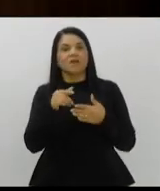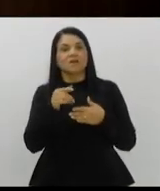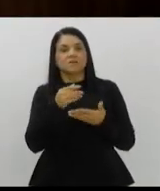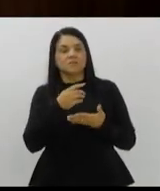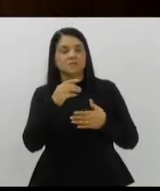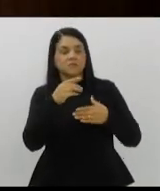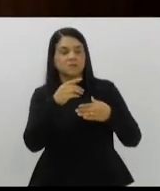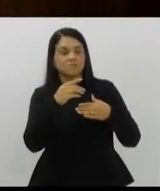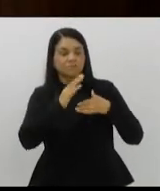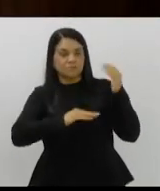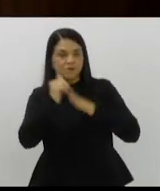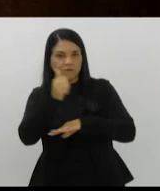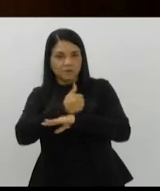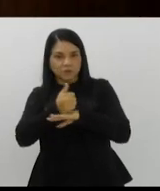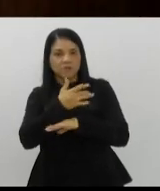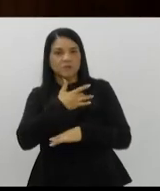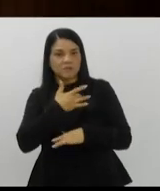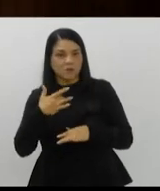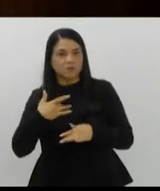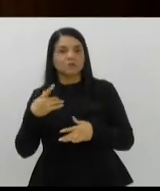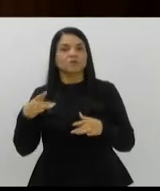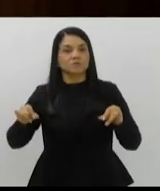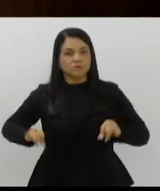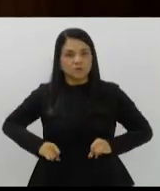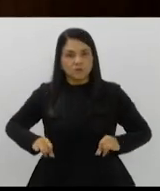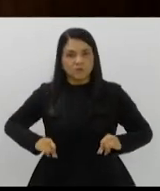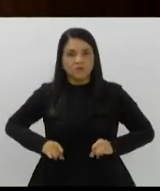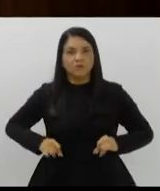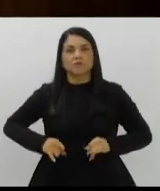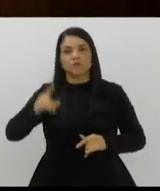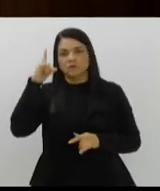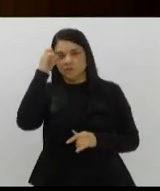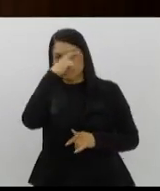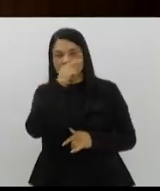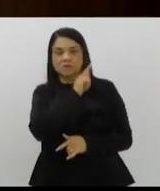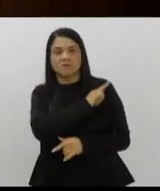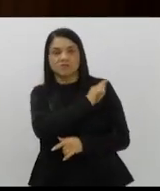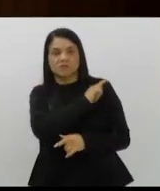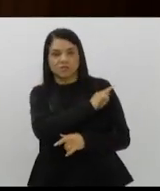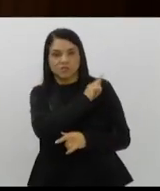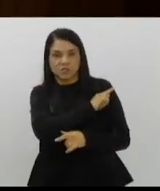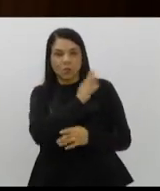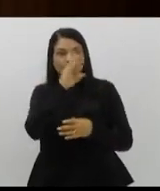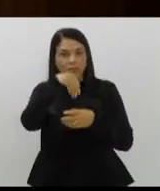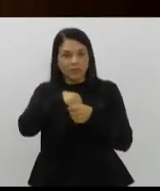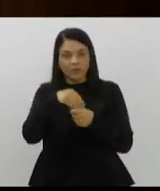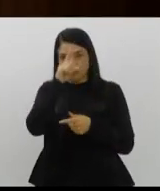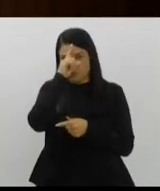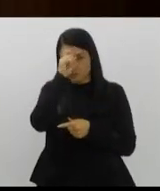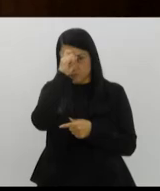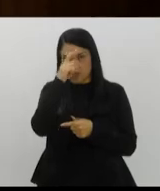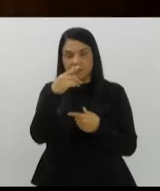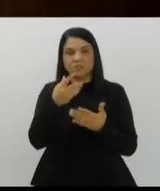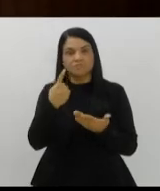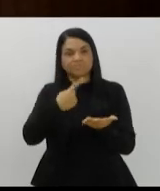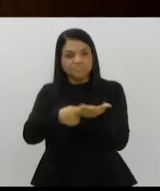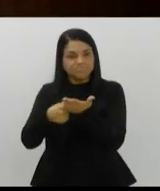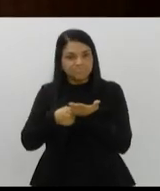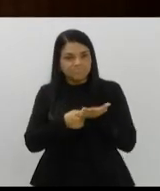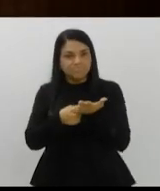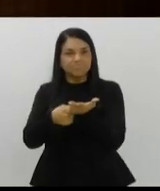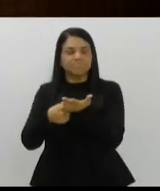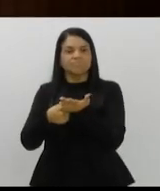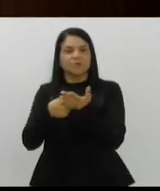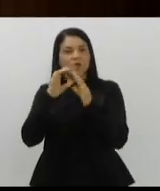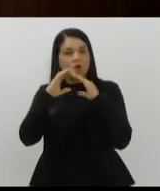têm sofrido também com a dificuldade das gestões hospitalares de implementarem os acordos feitos em